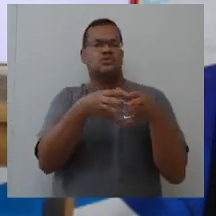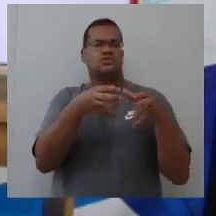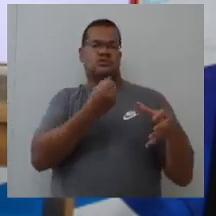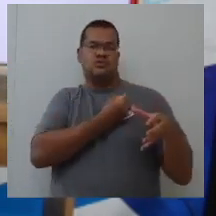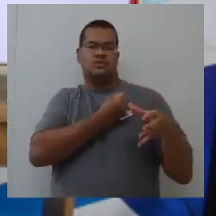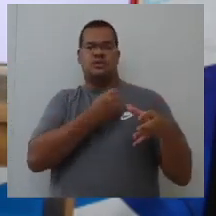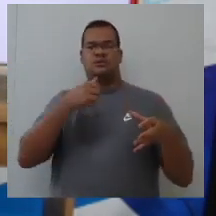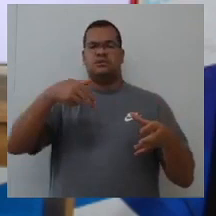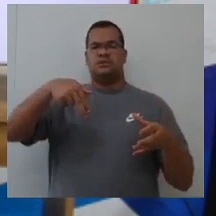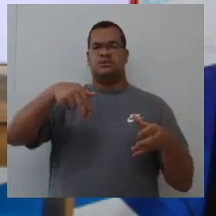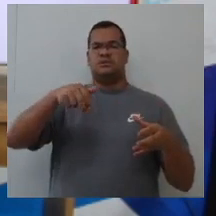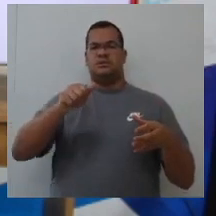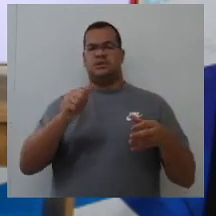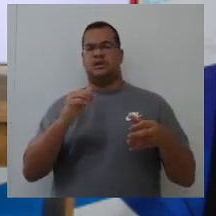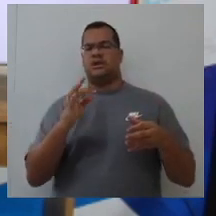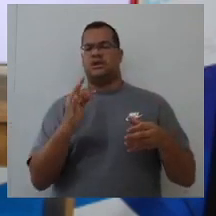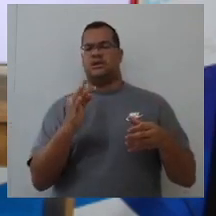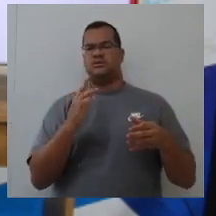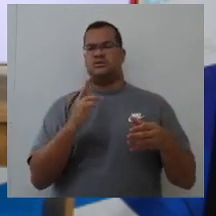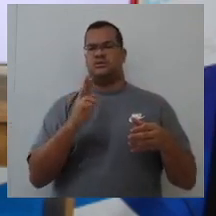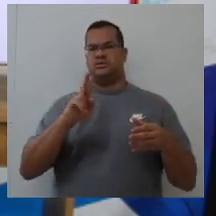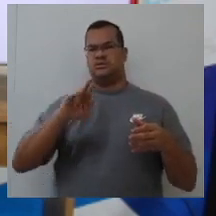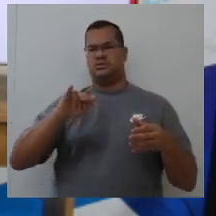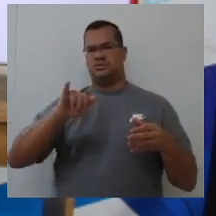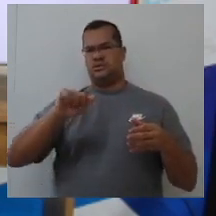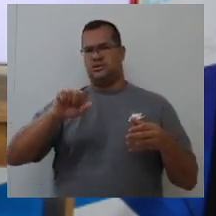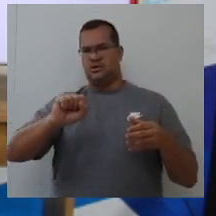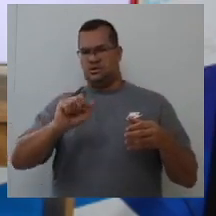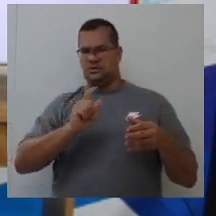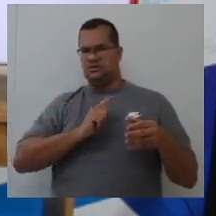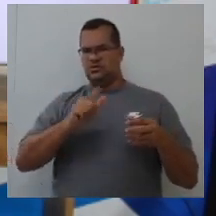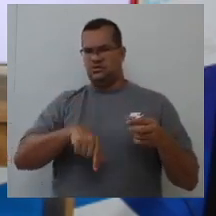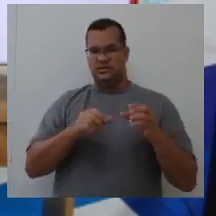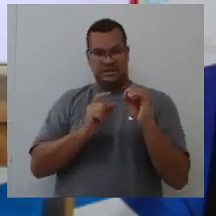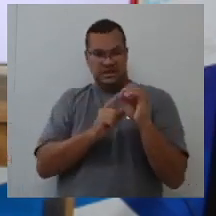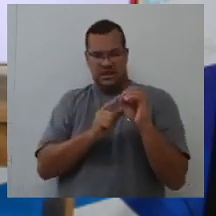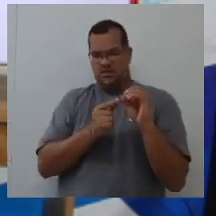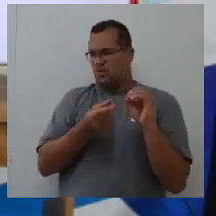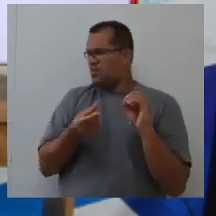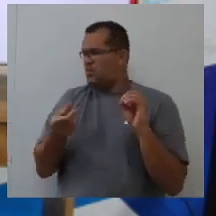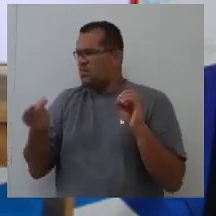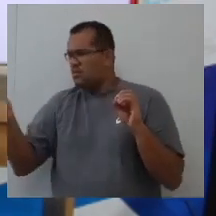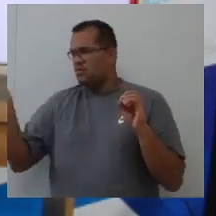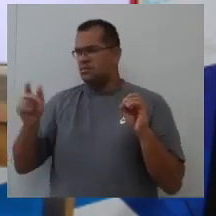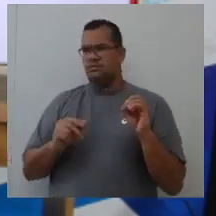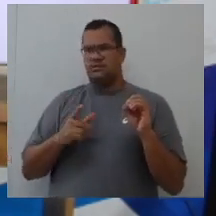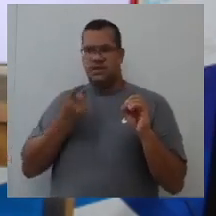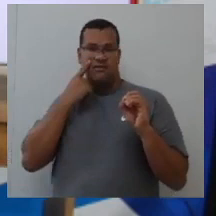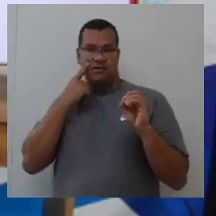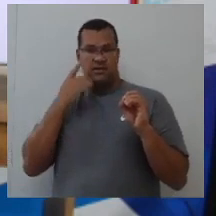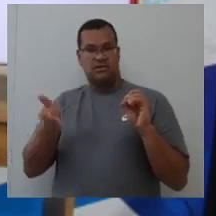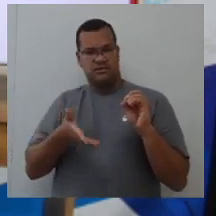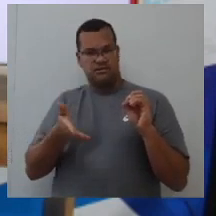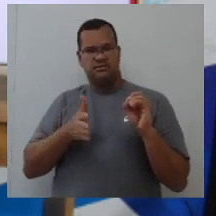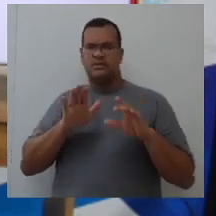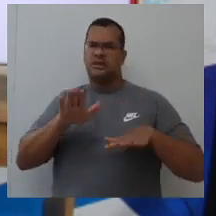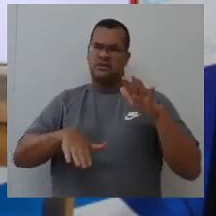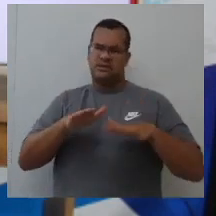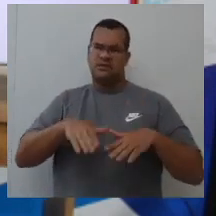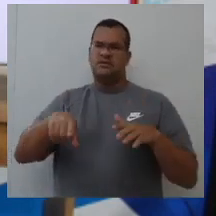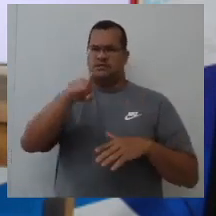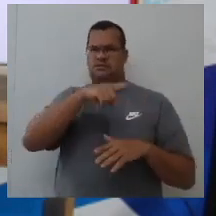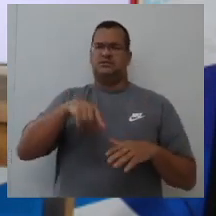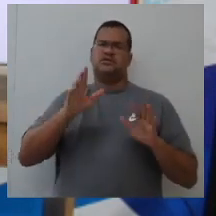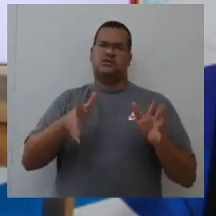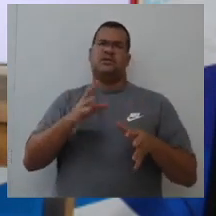do 0 até infinito, tá bom? E aí, você está vendo aqui junto comigo. Certamente também